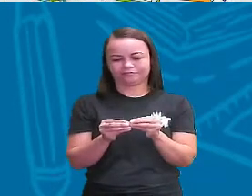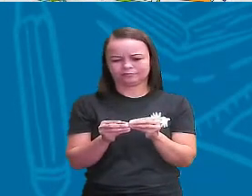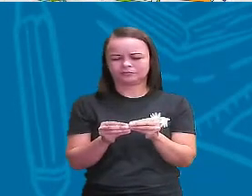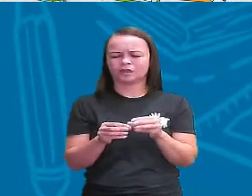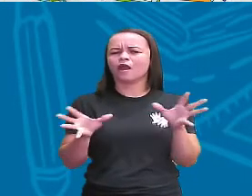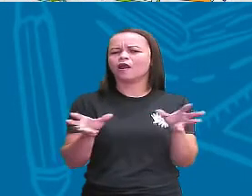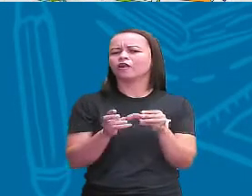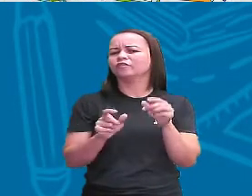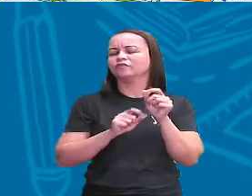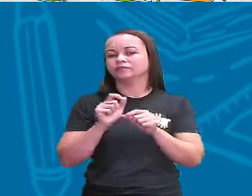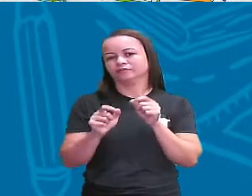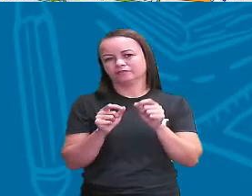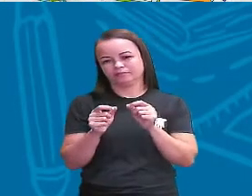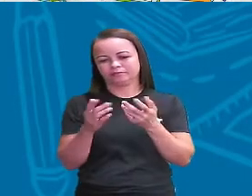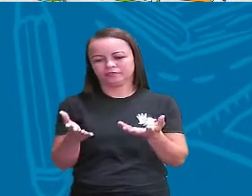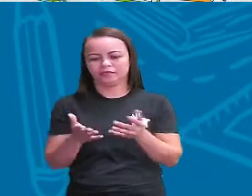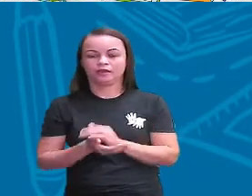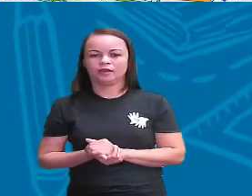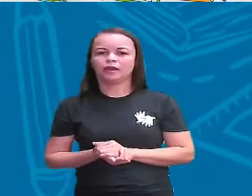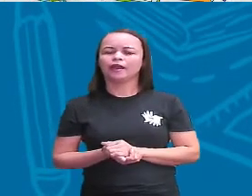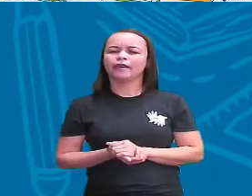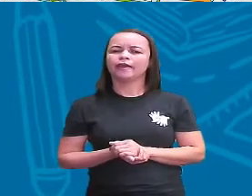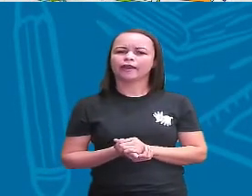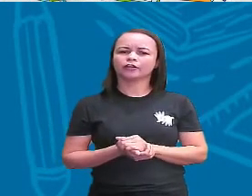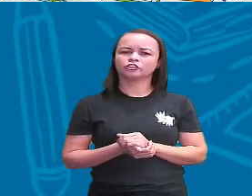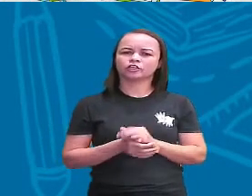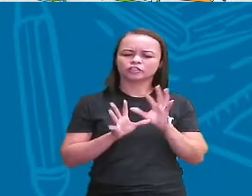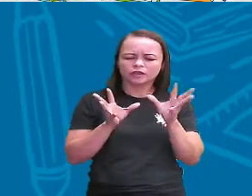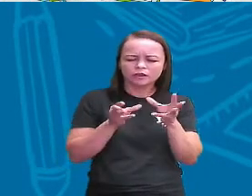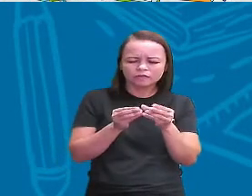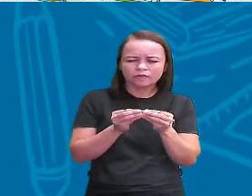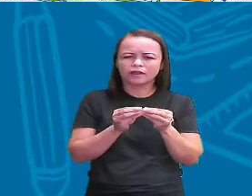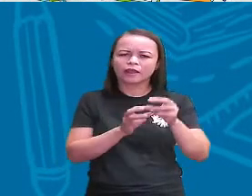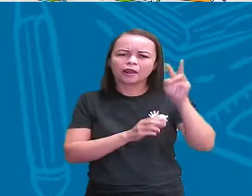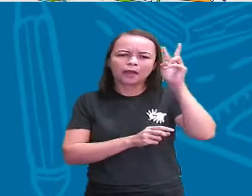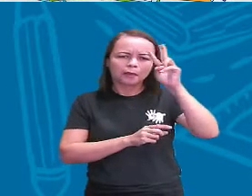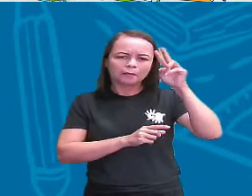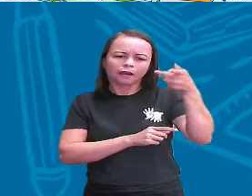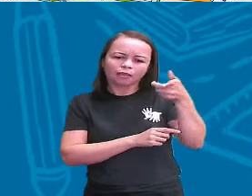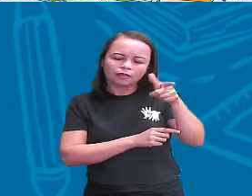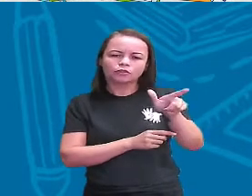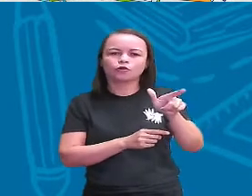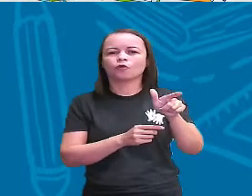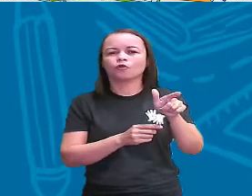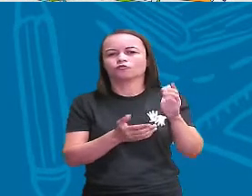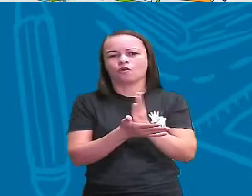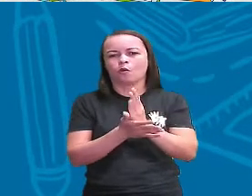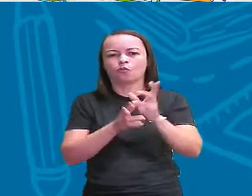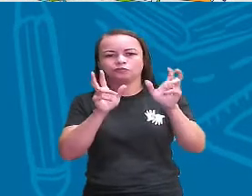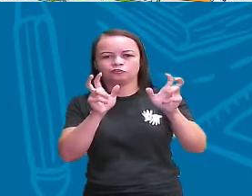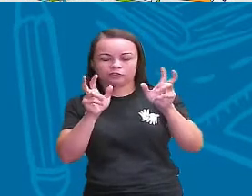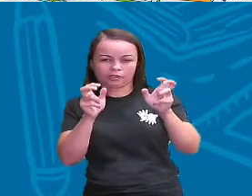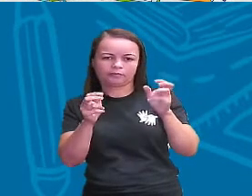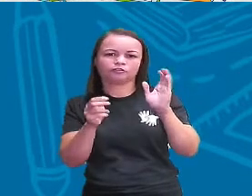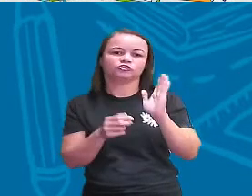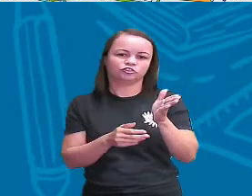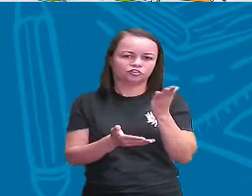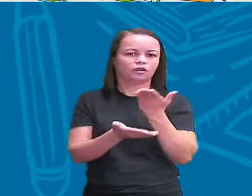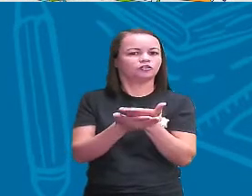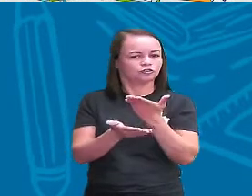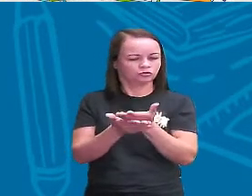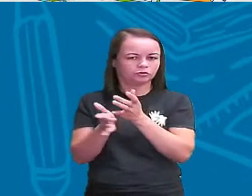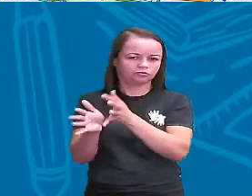é uma revisão? É a gente rever, relembrar alguns assuntos, tá? Que a gente já estudou